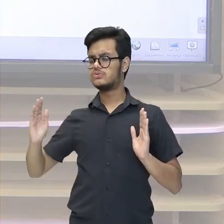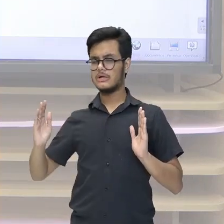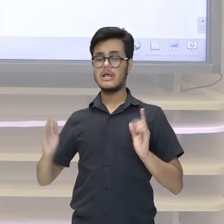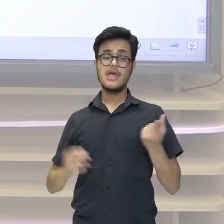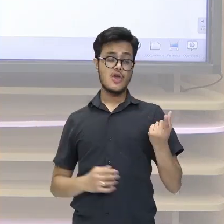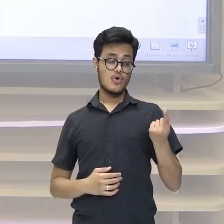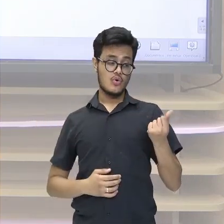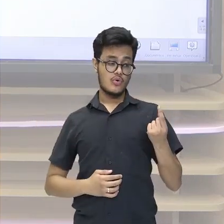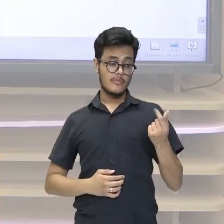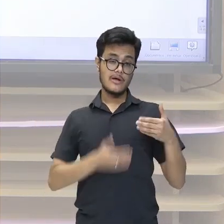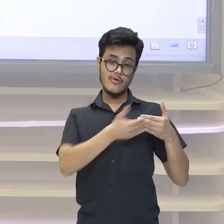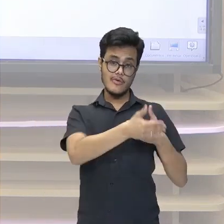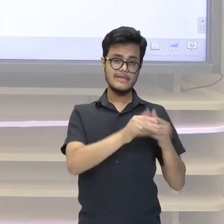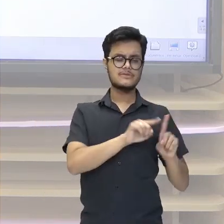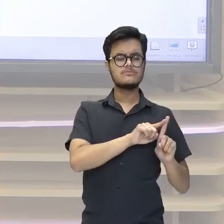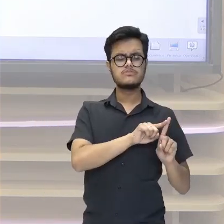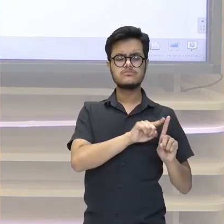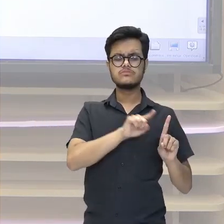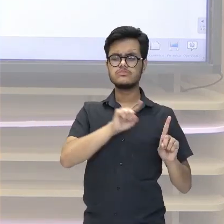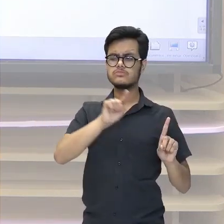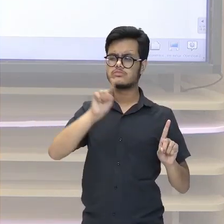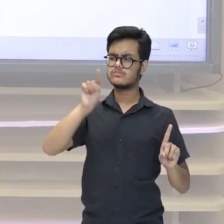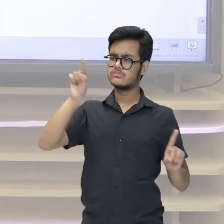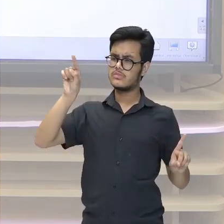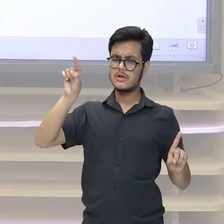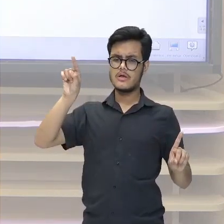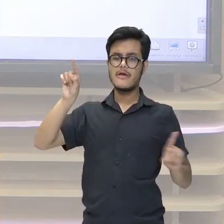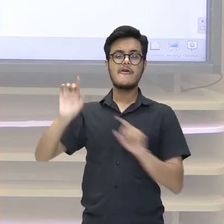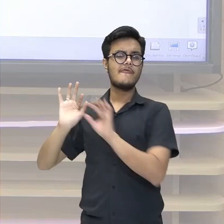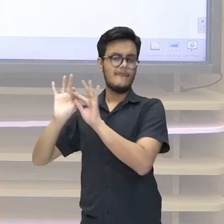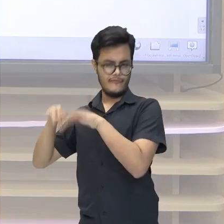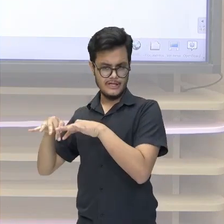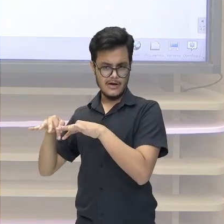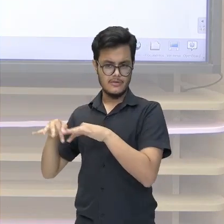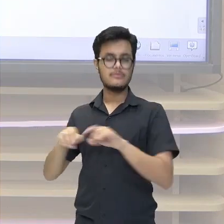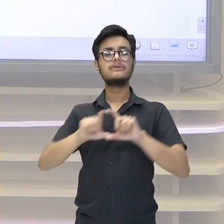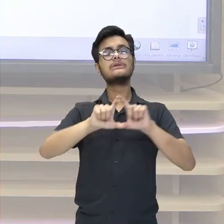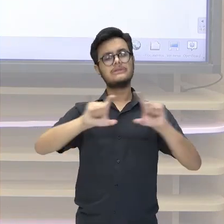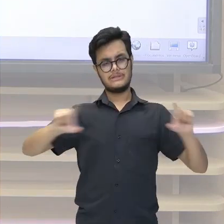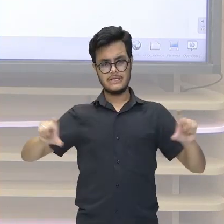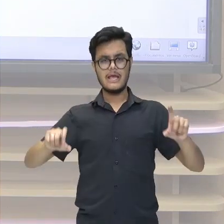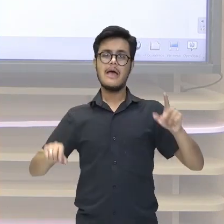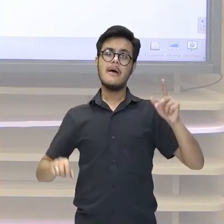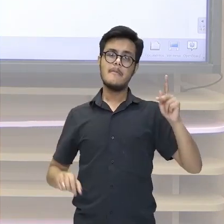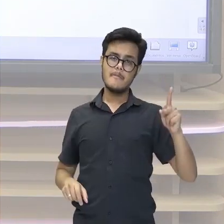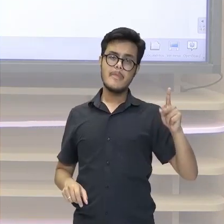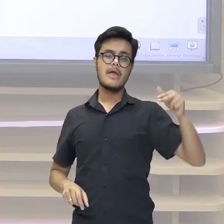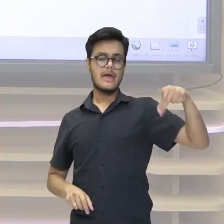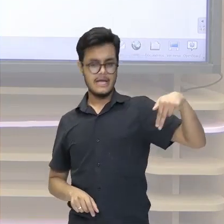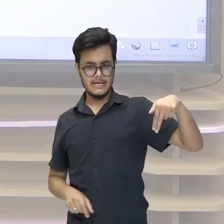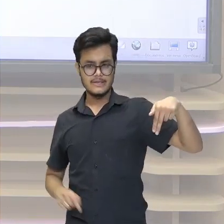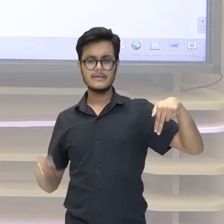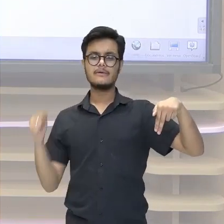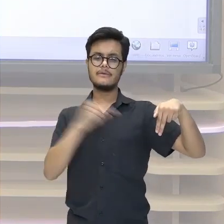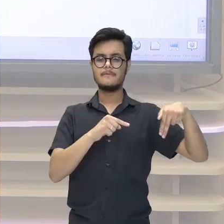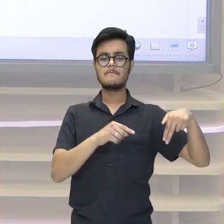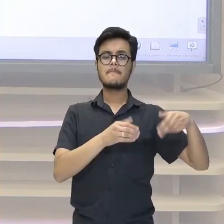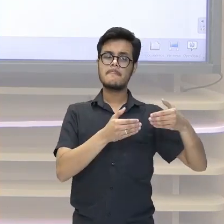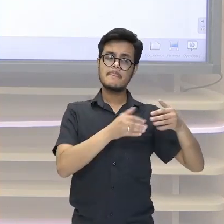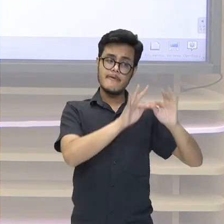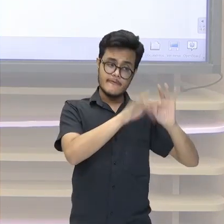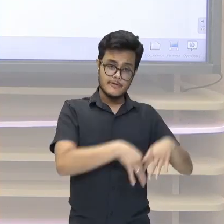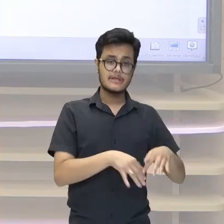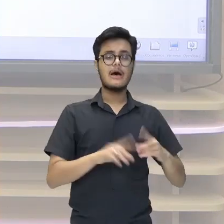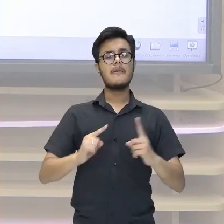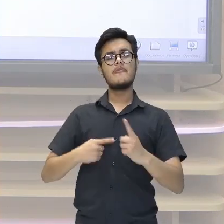né, sucessivos. Então, sempre vamos utilizar aquela fórmula. O preço final será igual ao preço inicial,